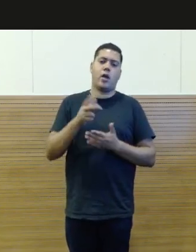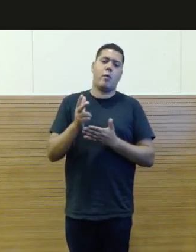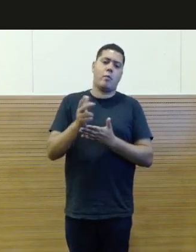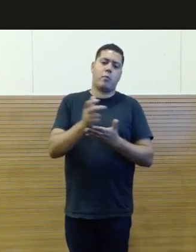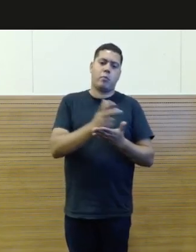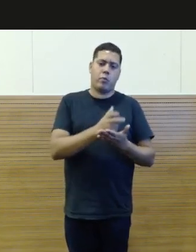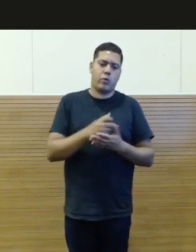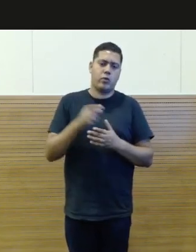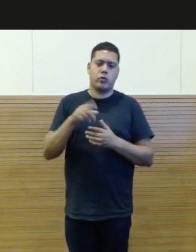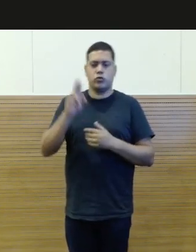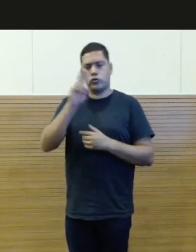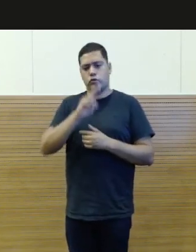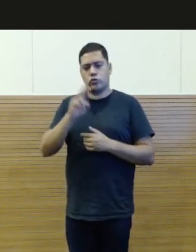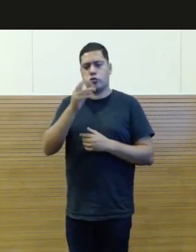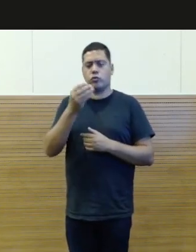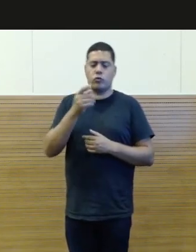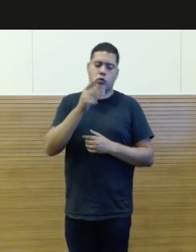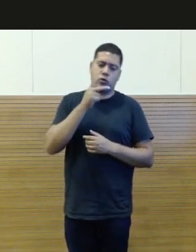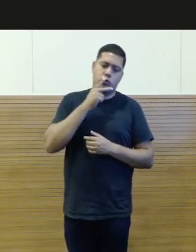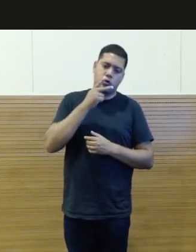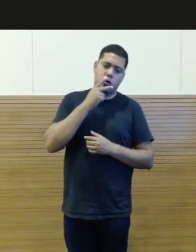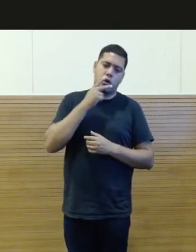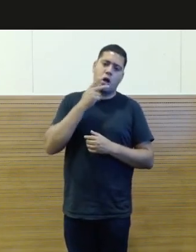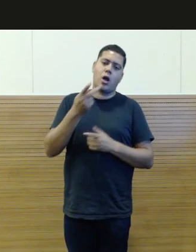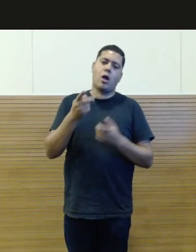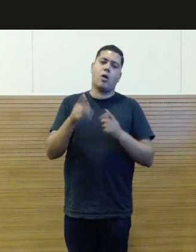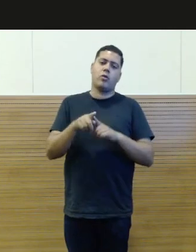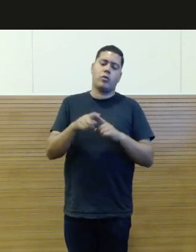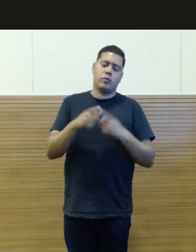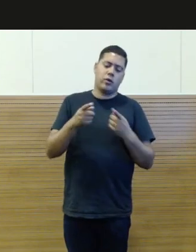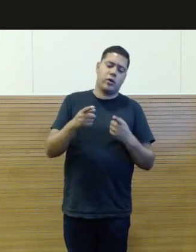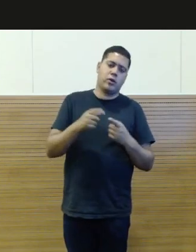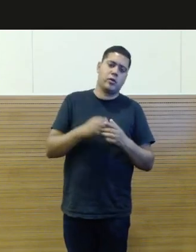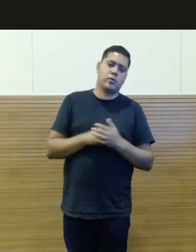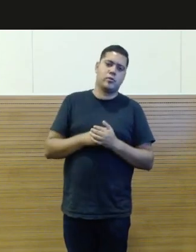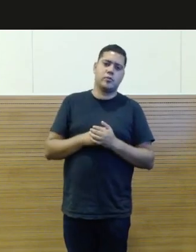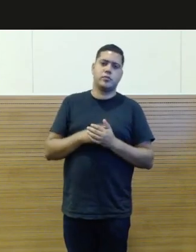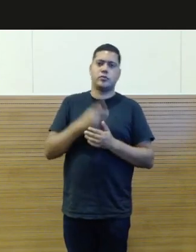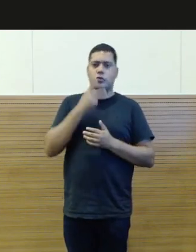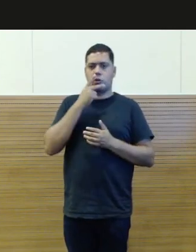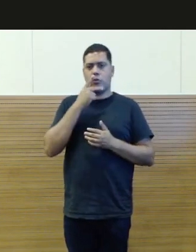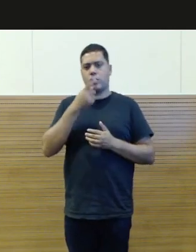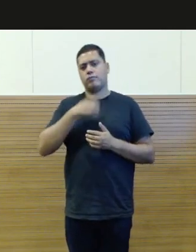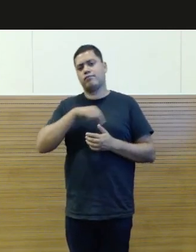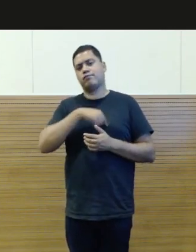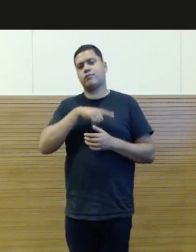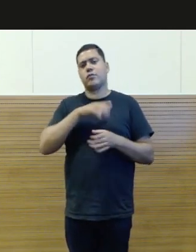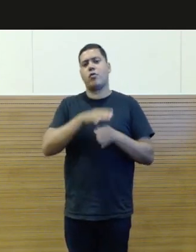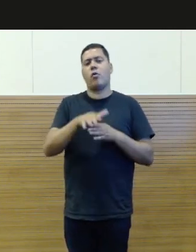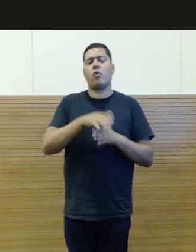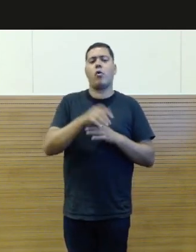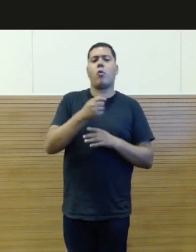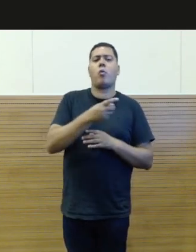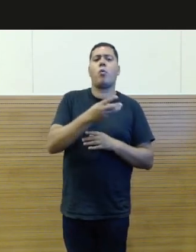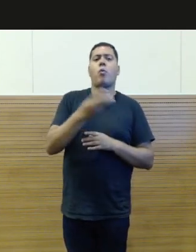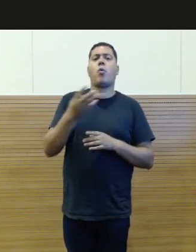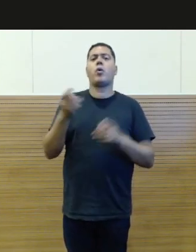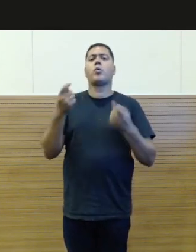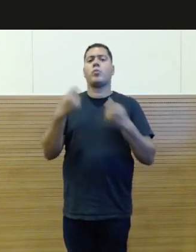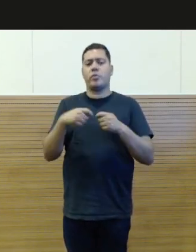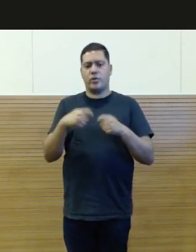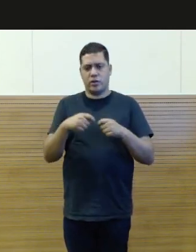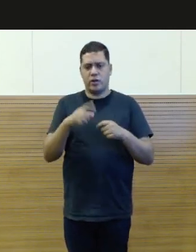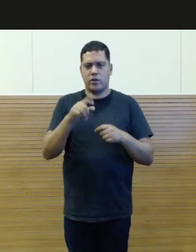né? Isso é utilizado muito para o tabaco, a gente já tem, inclusive no caso do tabaco, uma recomendação de quanto do preço deveria ser na forma